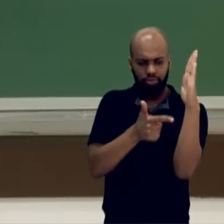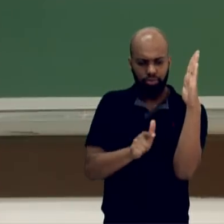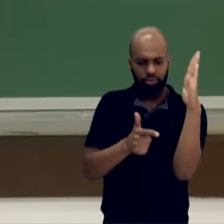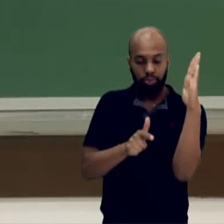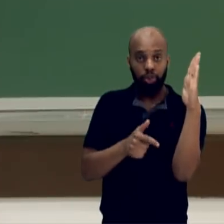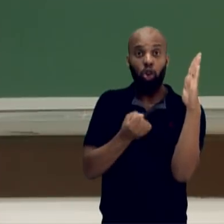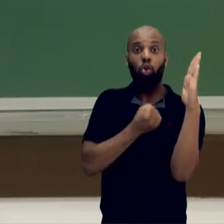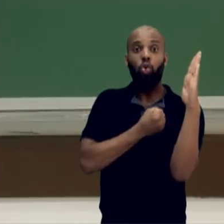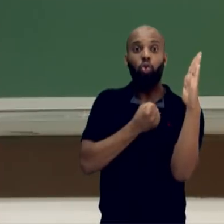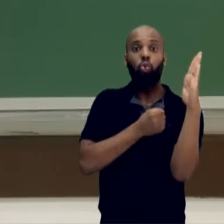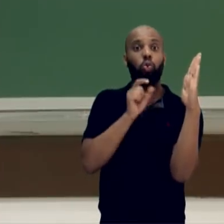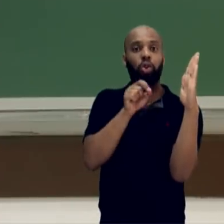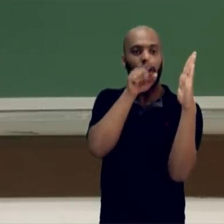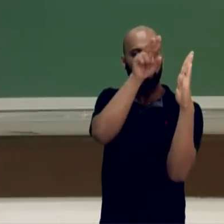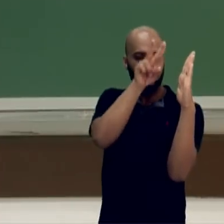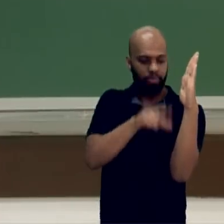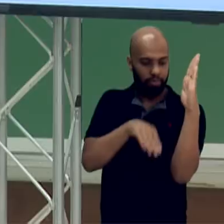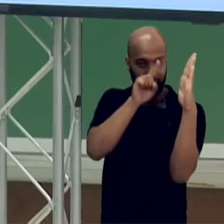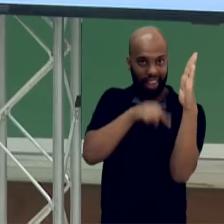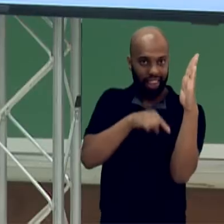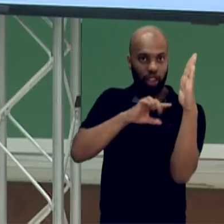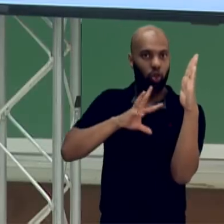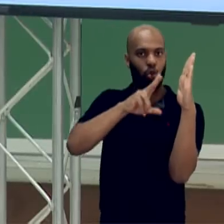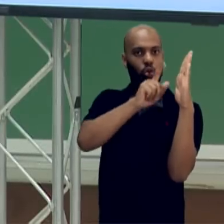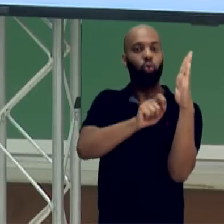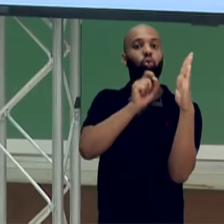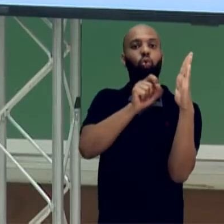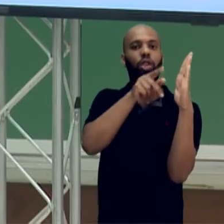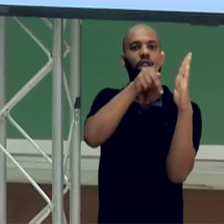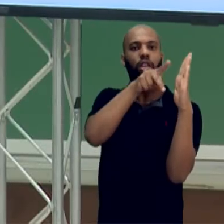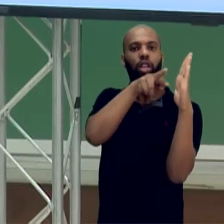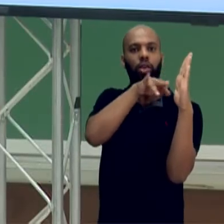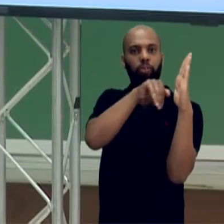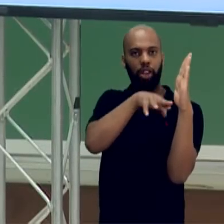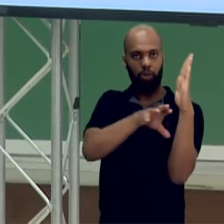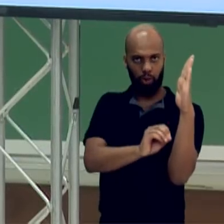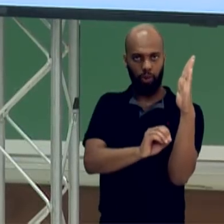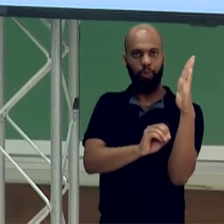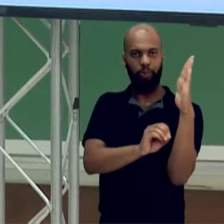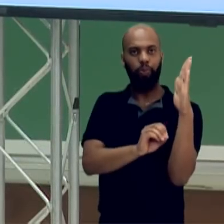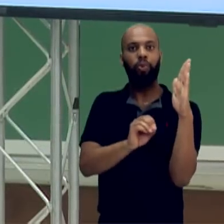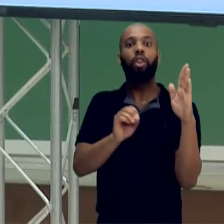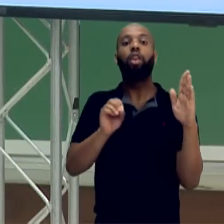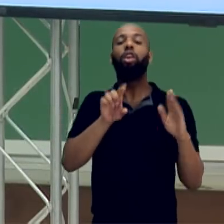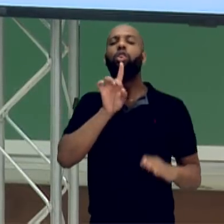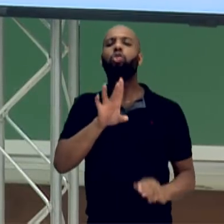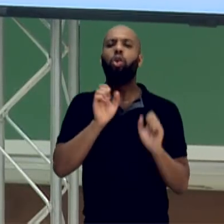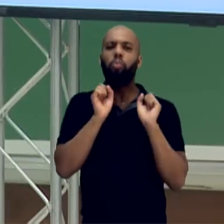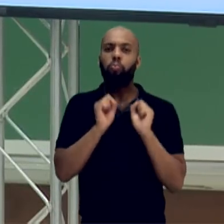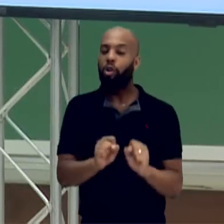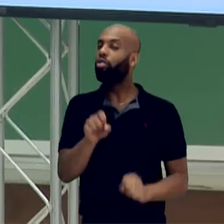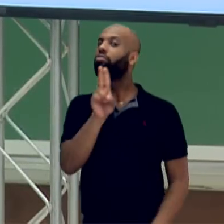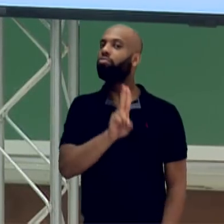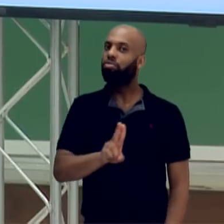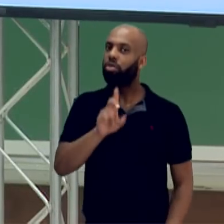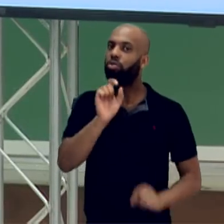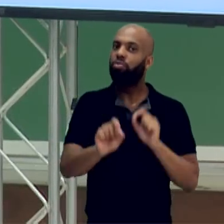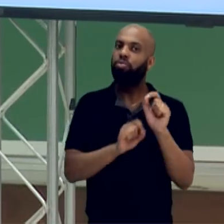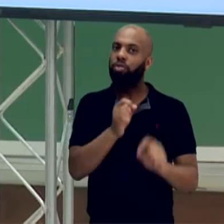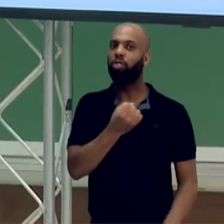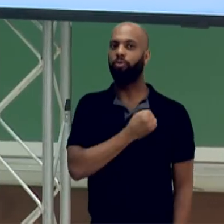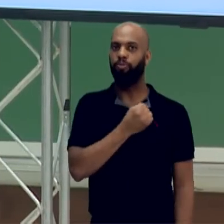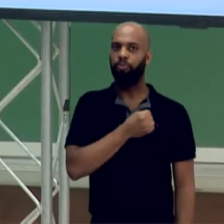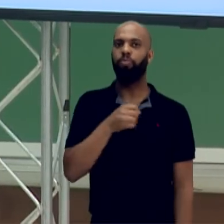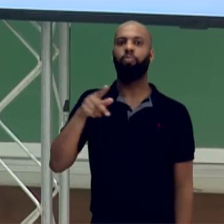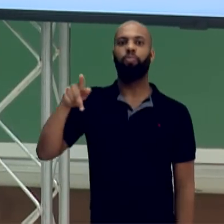decomposição com os números primos. Para a decomposição simultânea, nós só podemos utilizar os